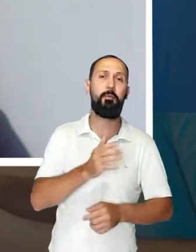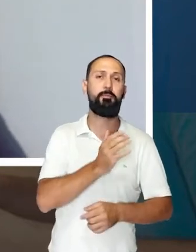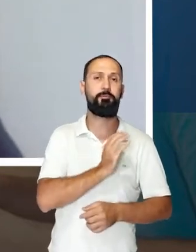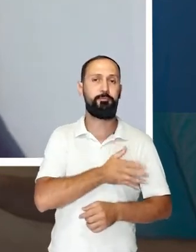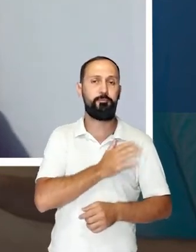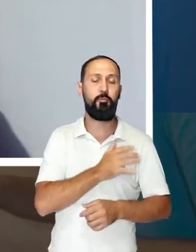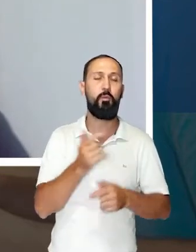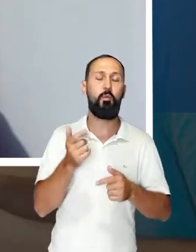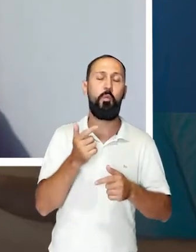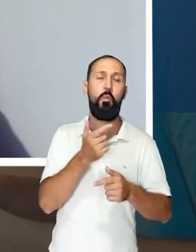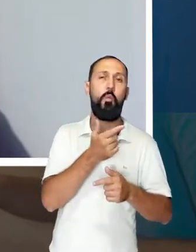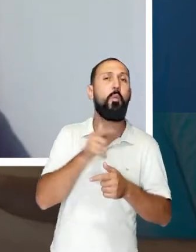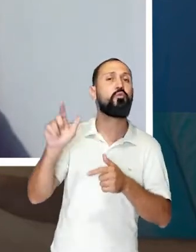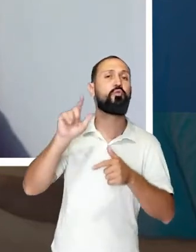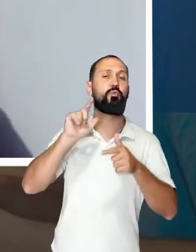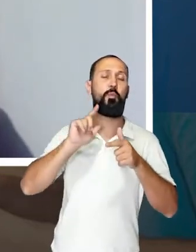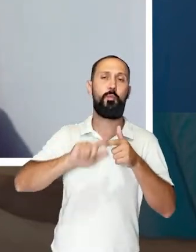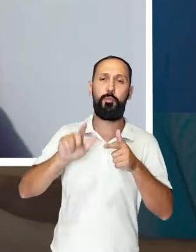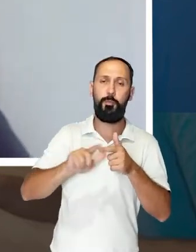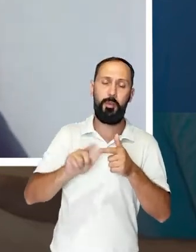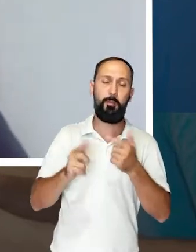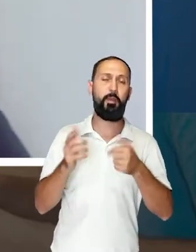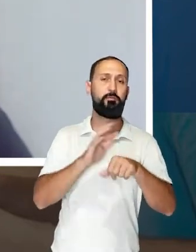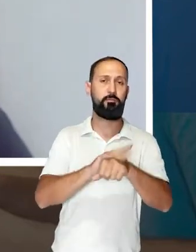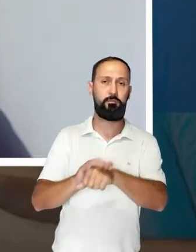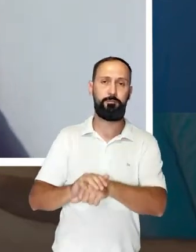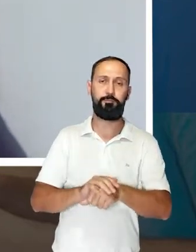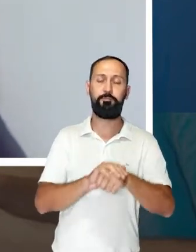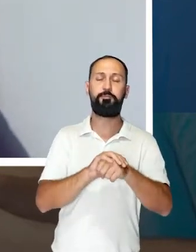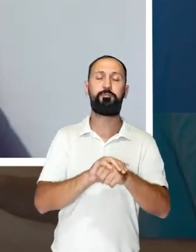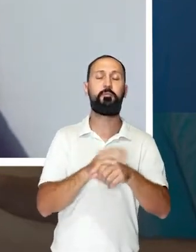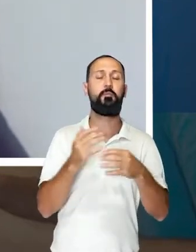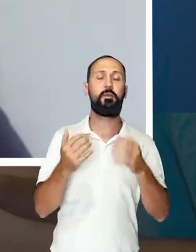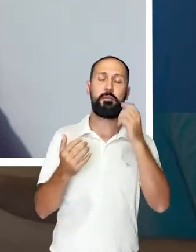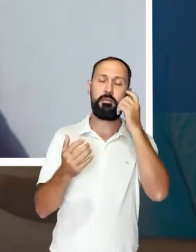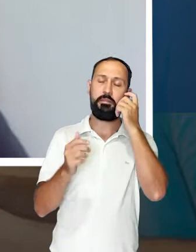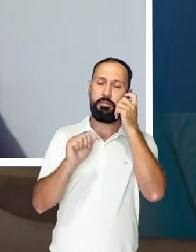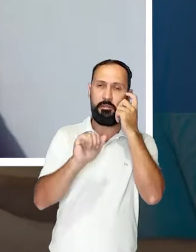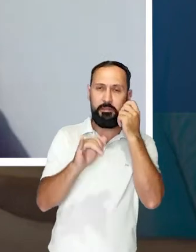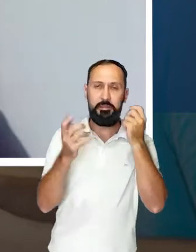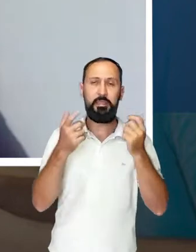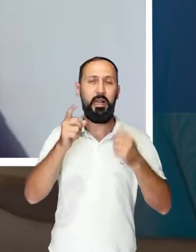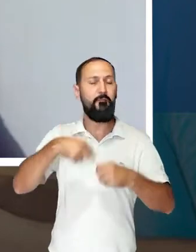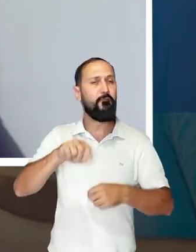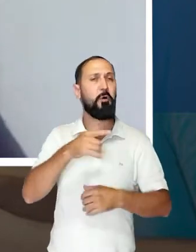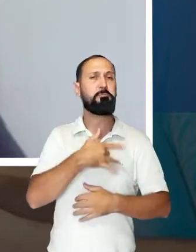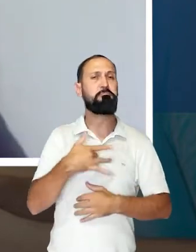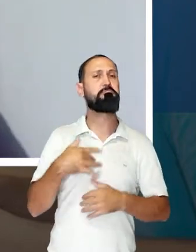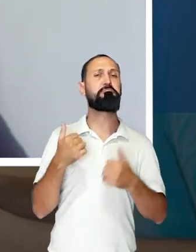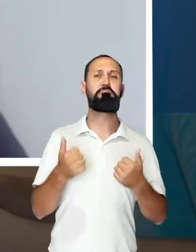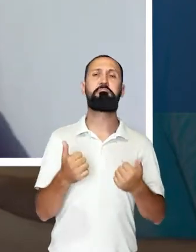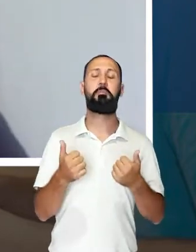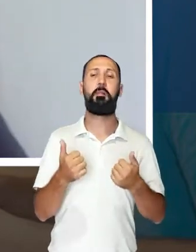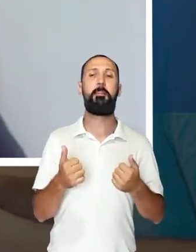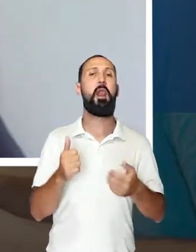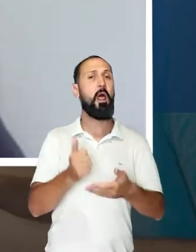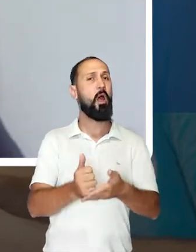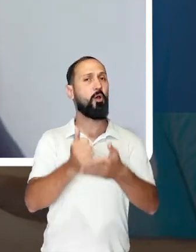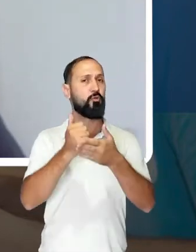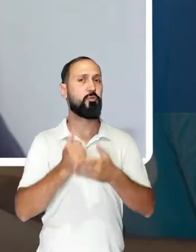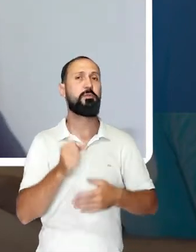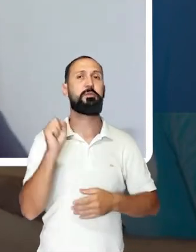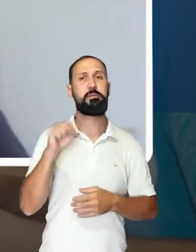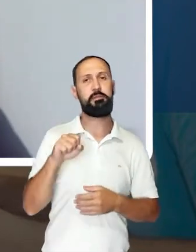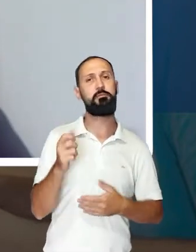cardíaca, por alguma interação com outras patologias, né? Se a pessoa for totalmente saudável,